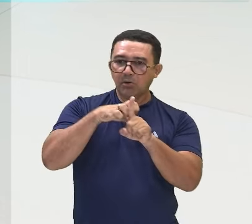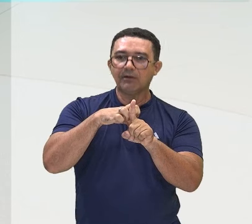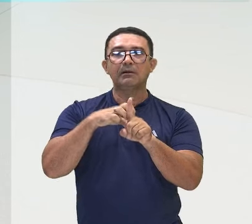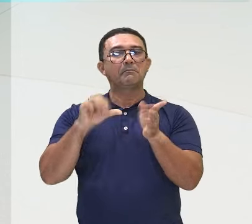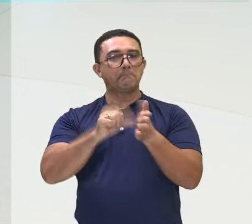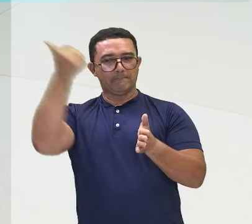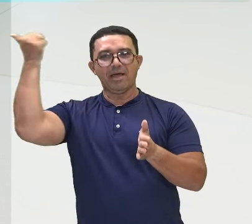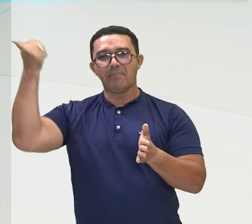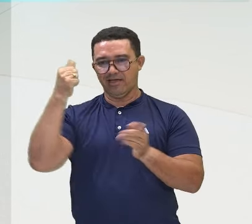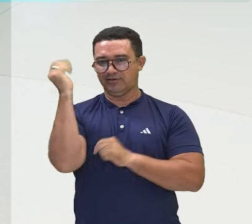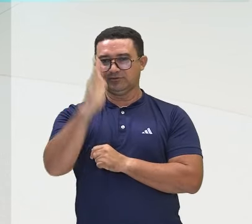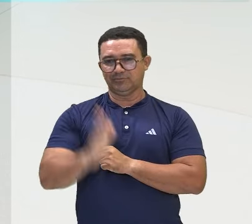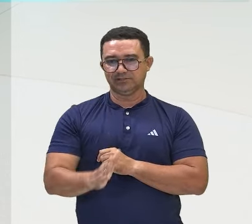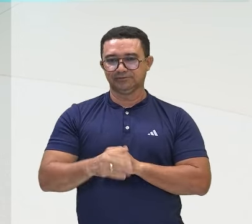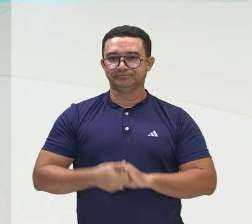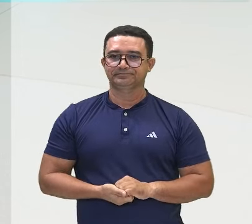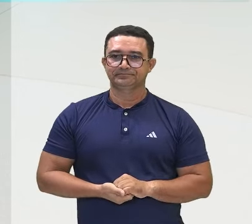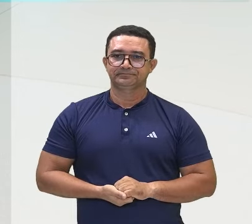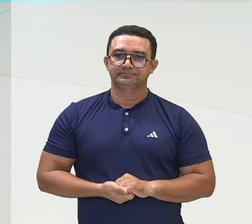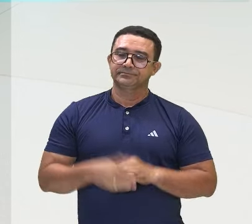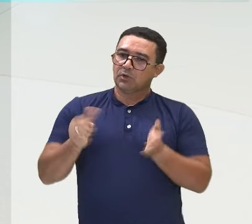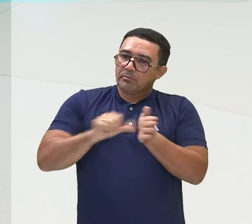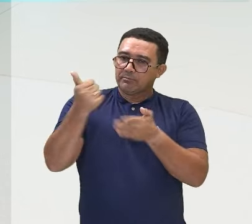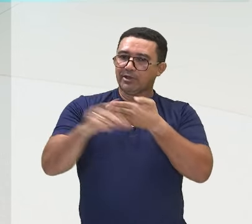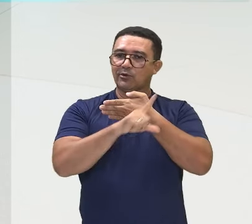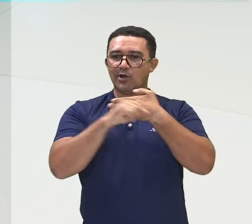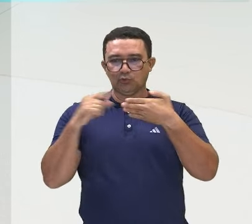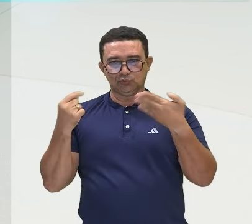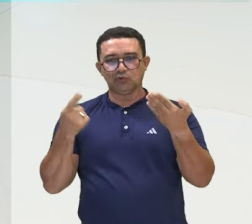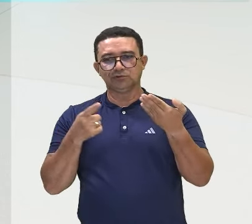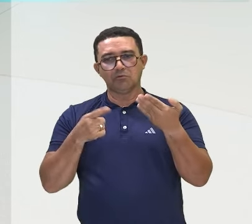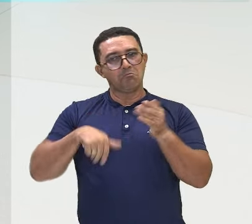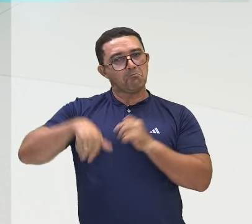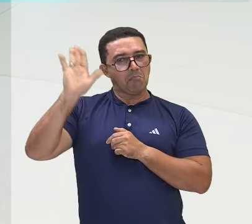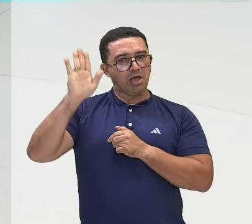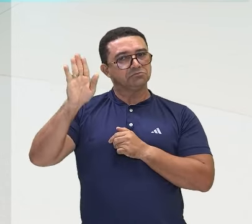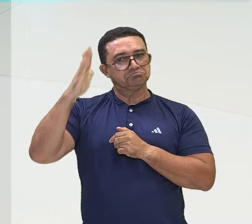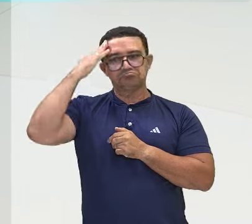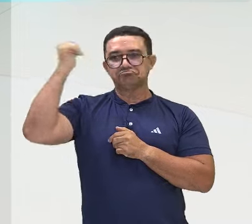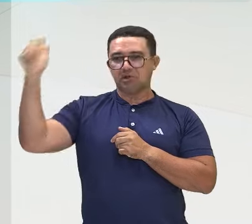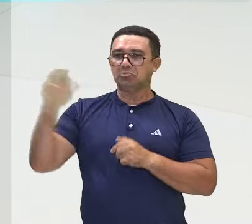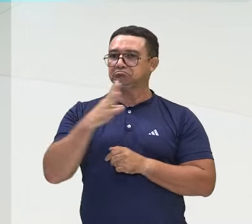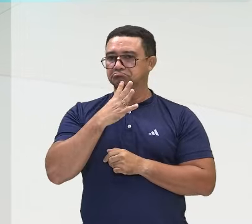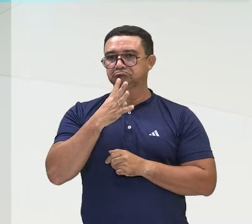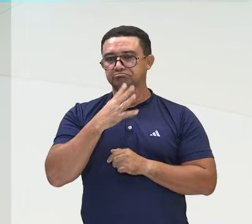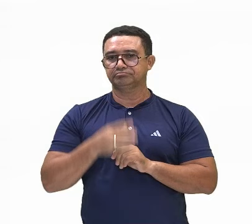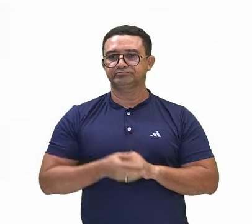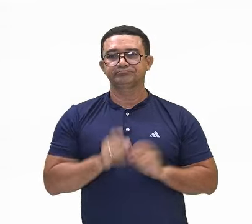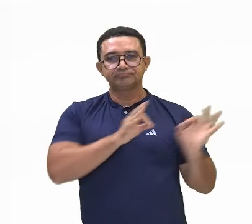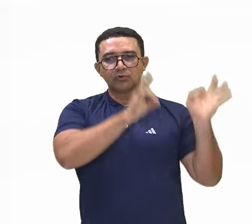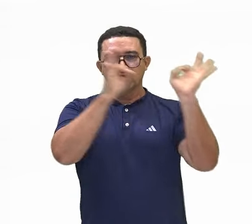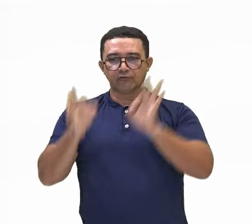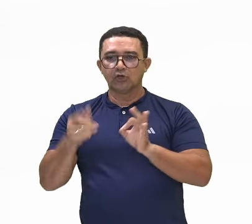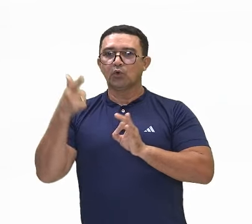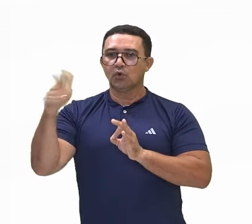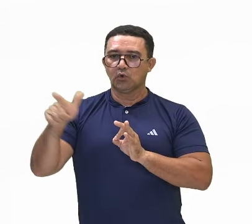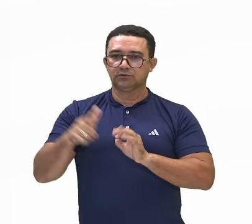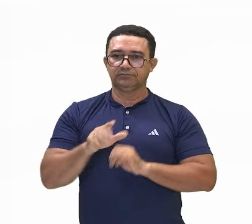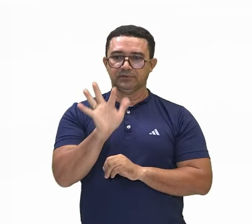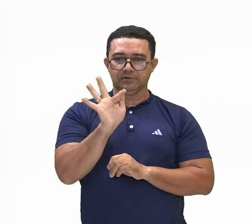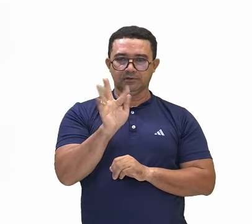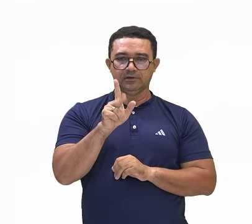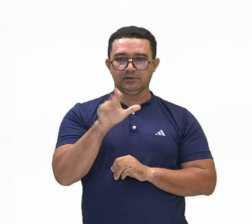Então, nós temos aí o nosso primeiro autor e mais conhecido, não é? Que é Olavo Bilac. Agora eu quero que vocês acompanhem comigo uma